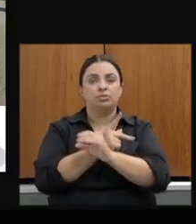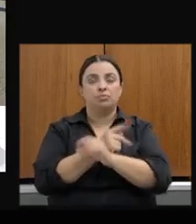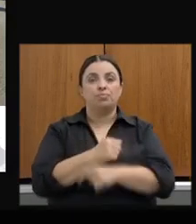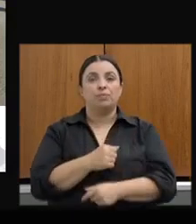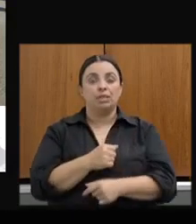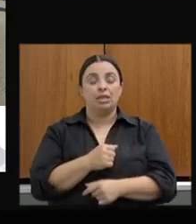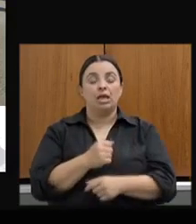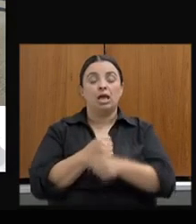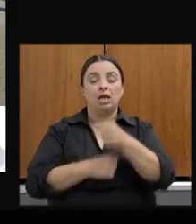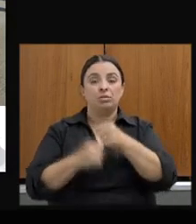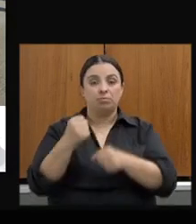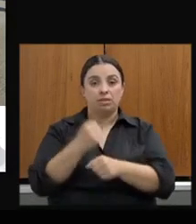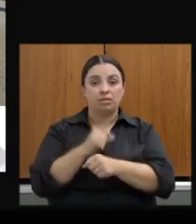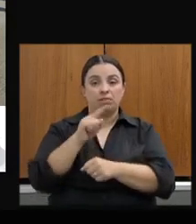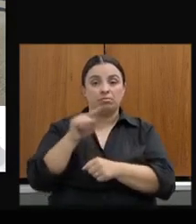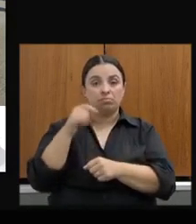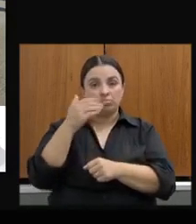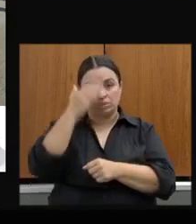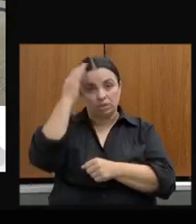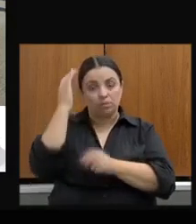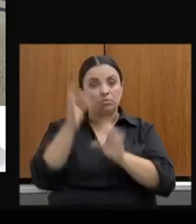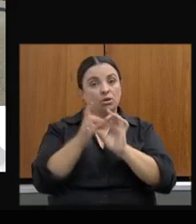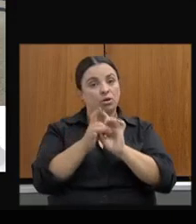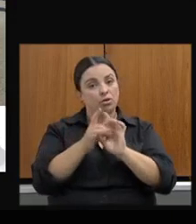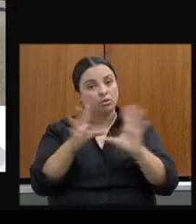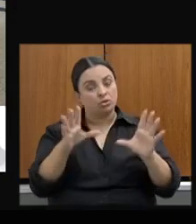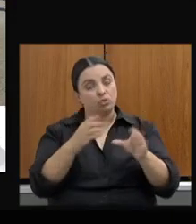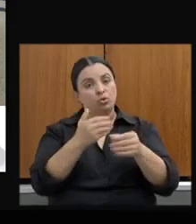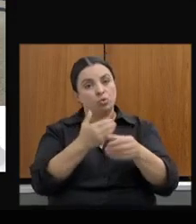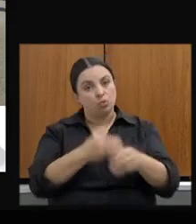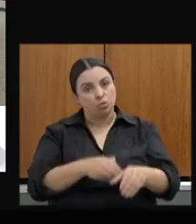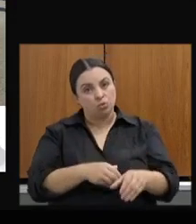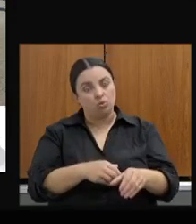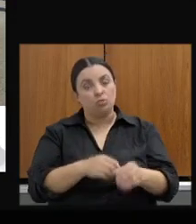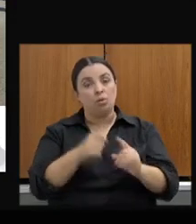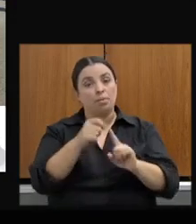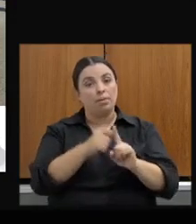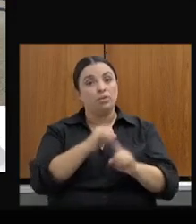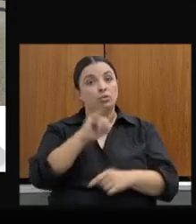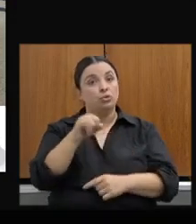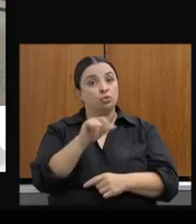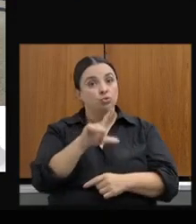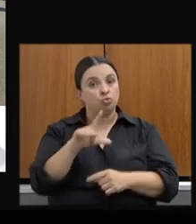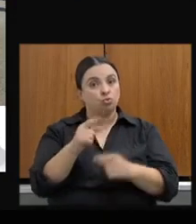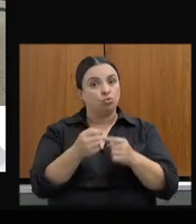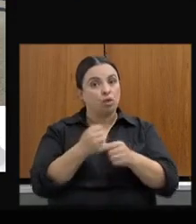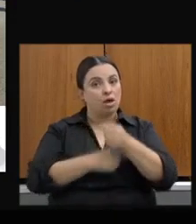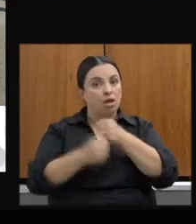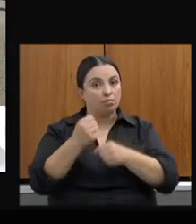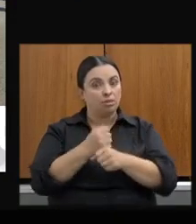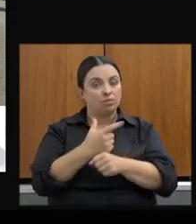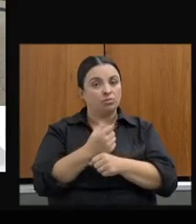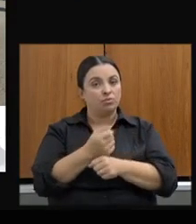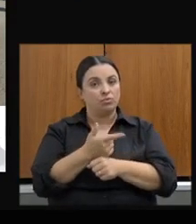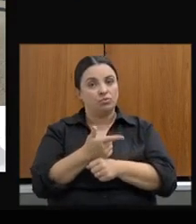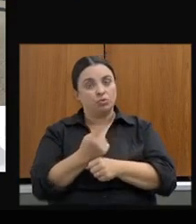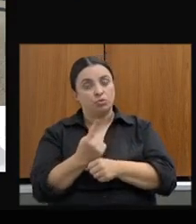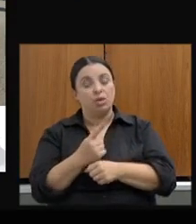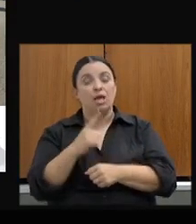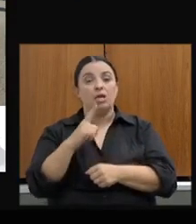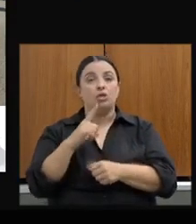autorizou o concurso público no mês de julho nós tivemos 113 mil inscritos